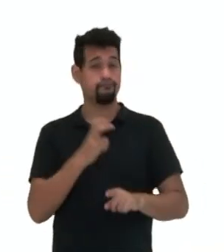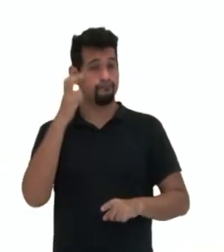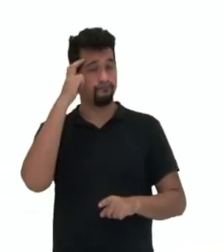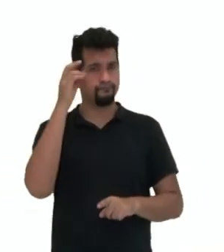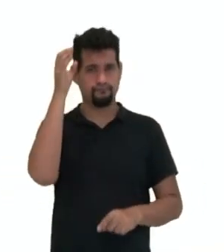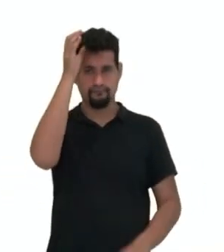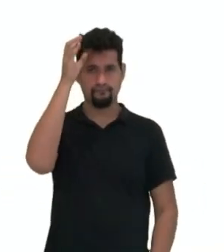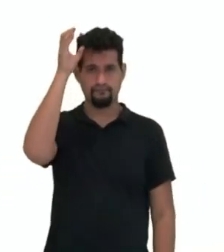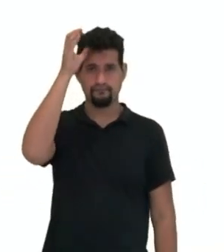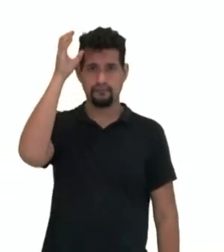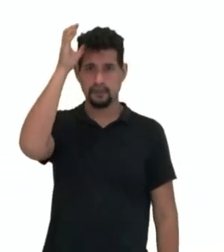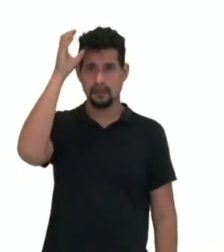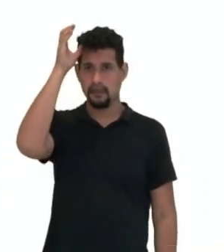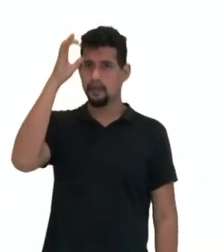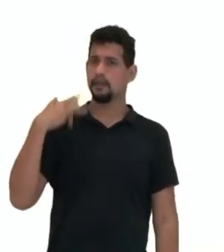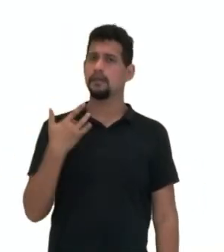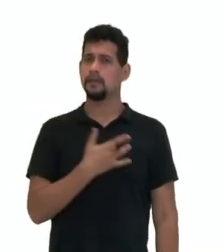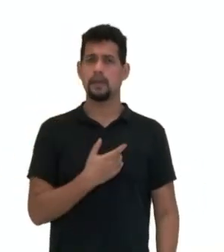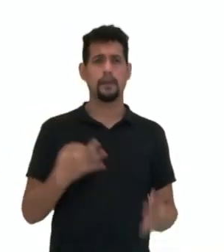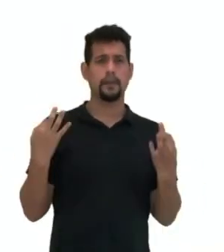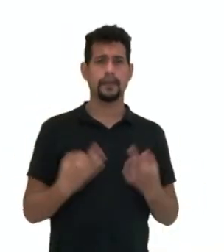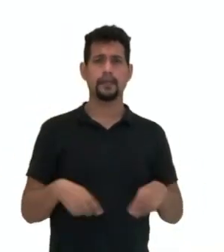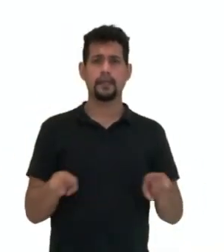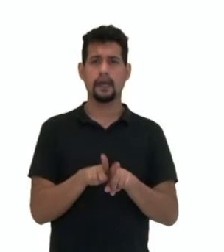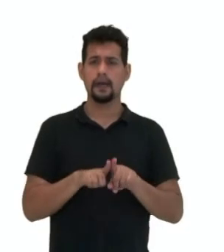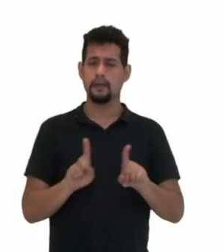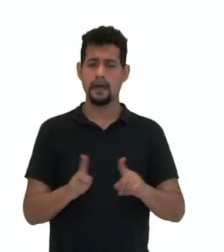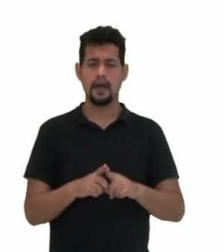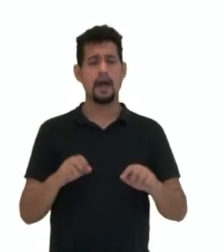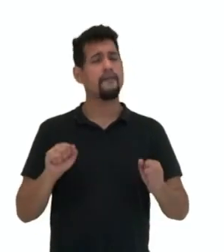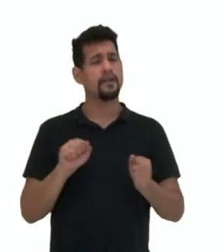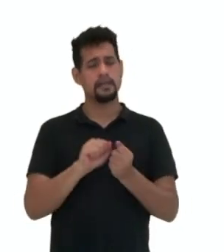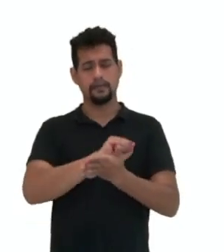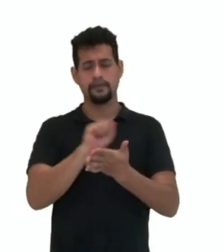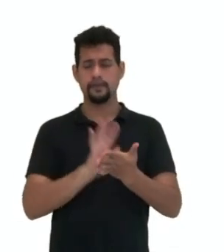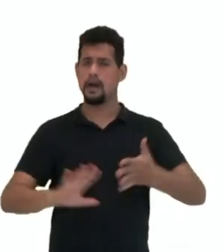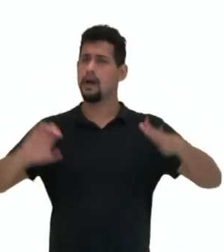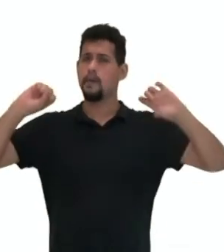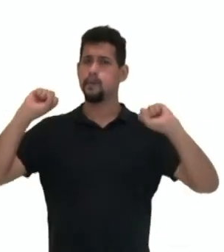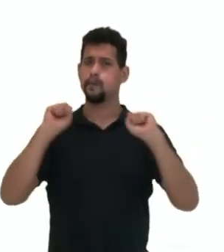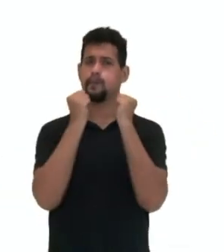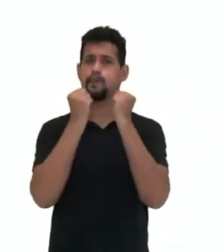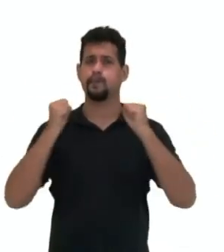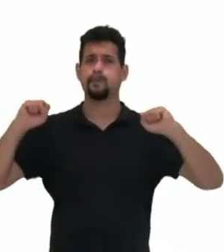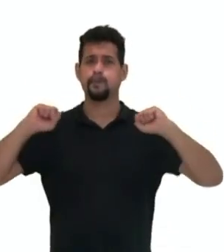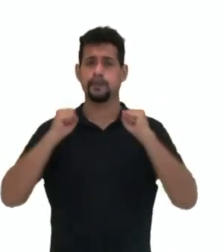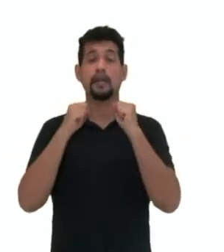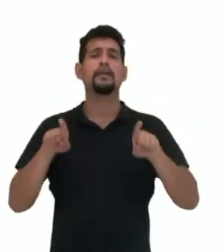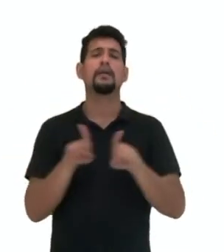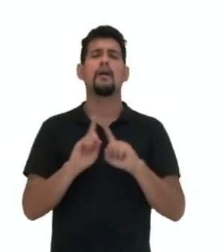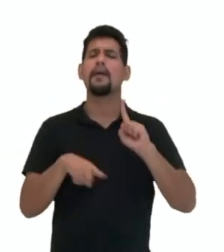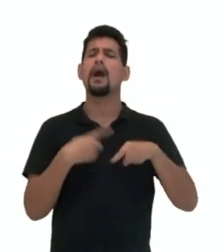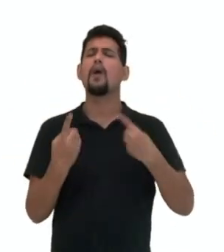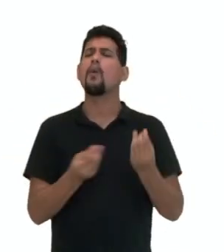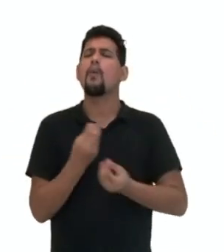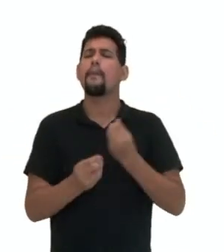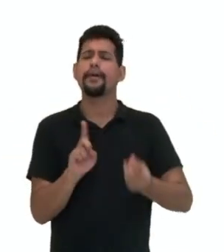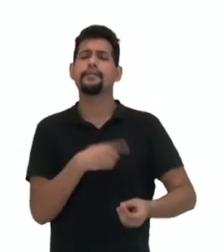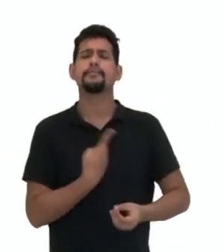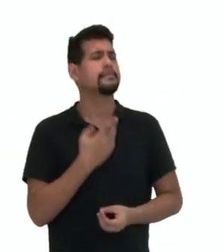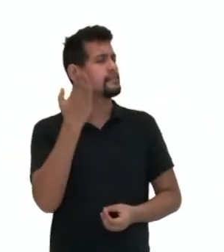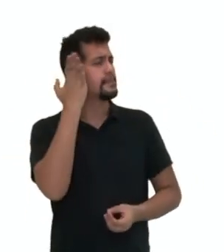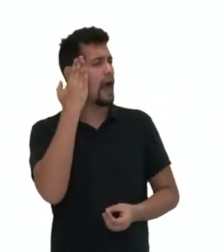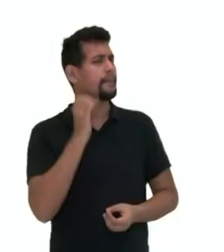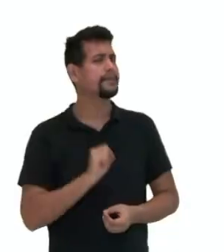uma alimentação saudável, né, práticas de atividades físicas, né? E como que a gente sabe se a gente